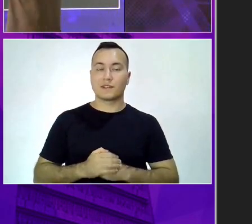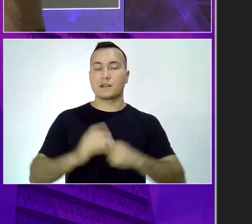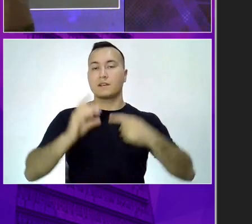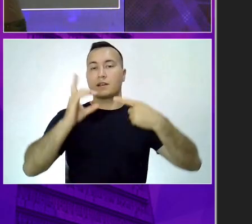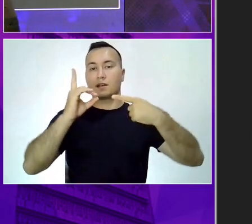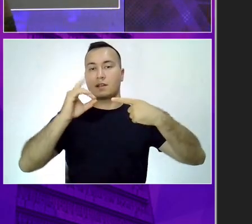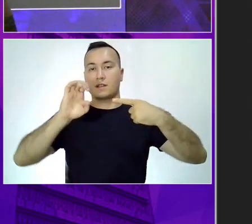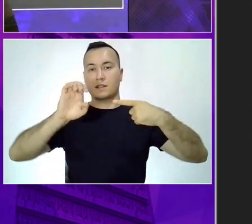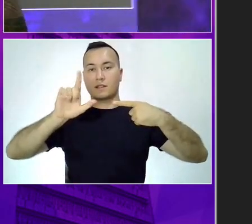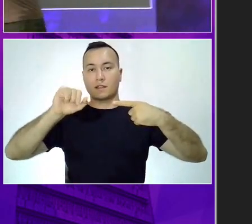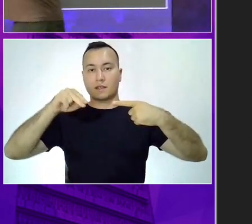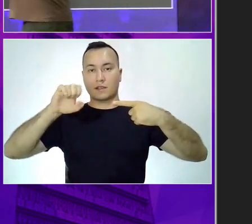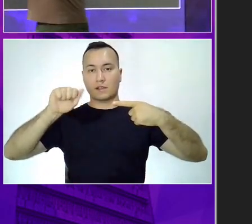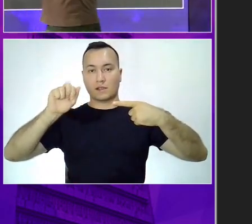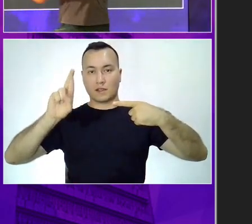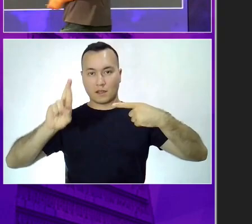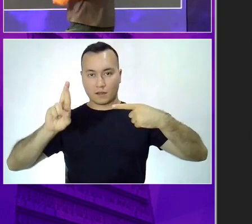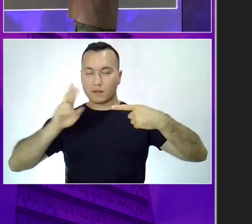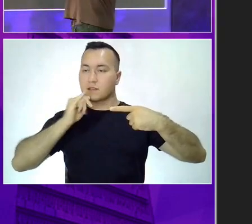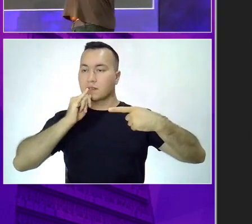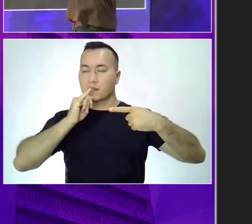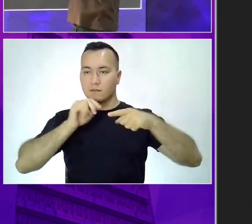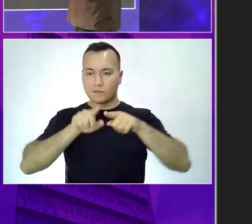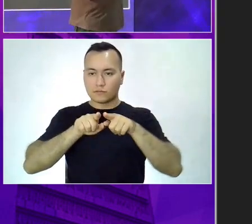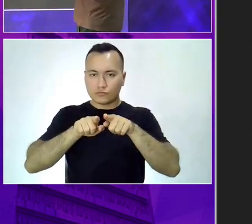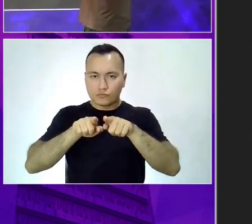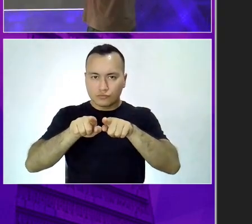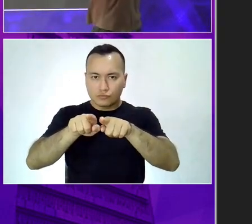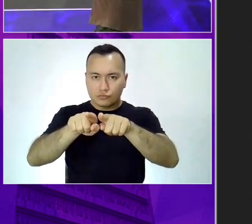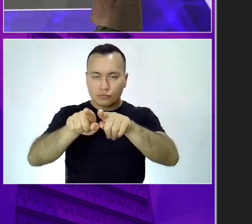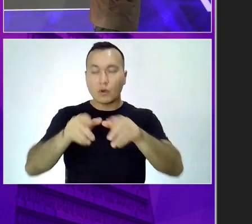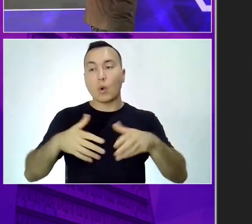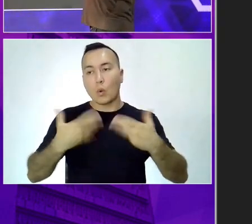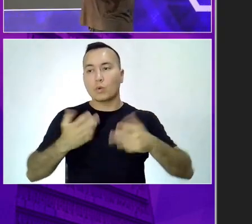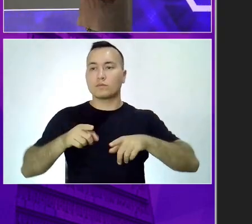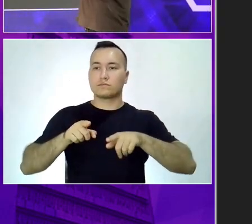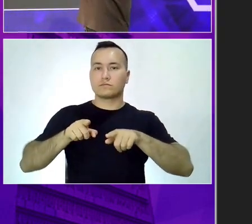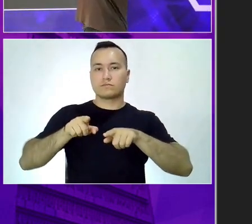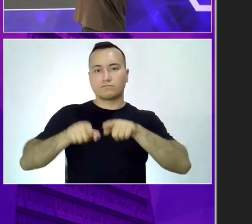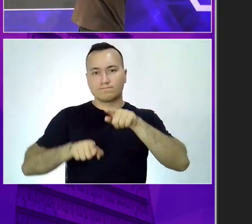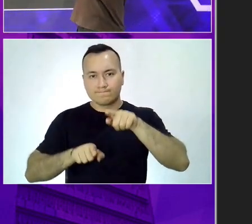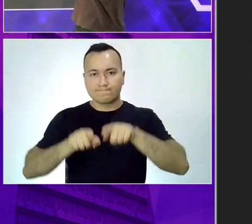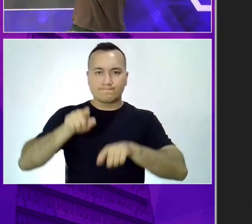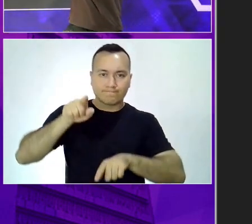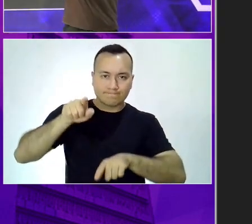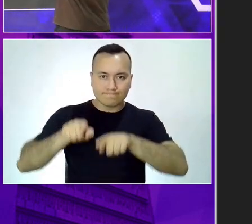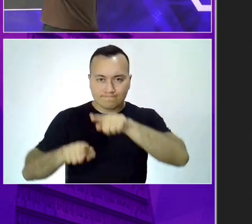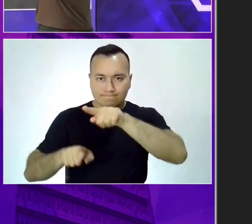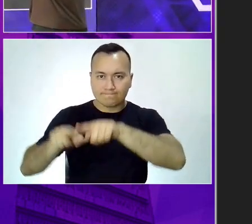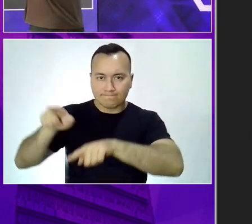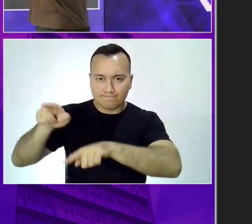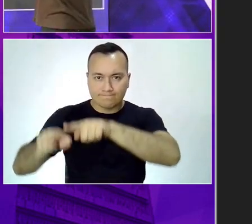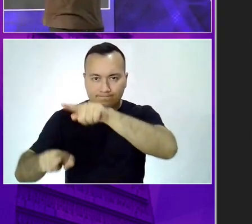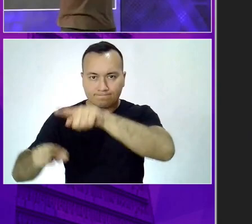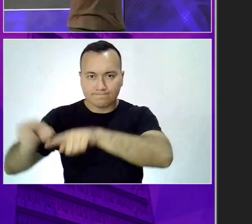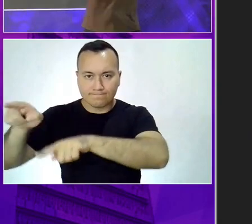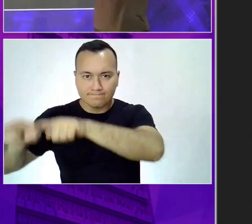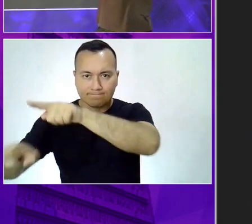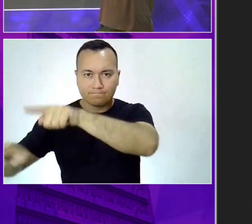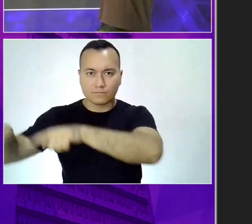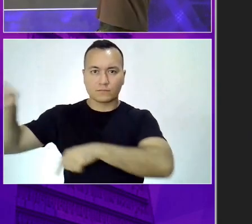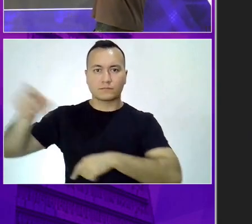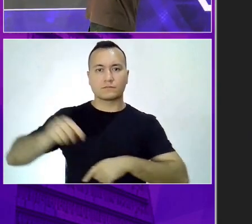são táticas comprometidas, né, guiadas por táticas que de alguma forma têm compromisso, para um modelo win-win,